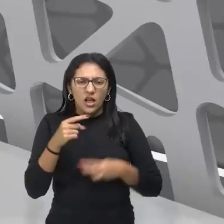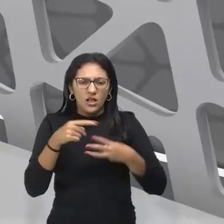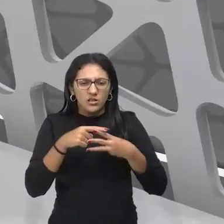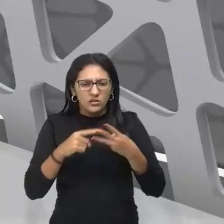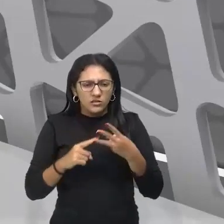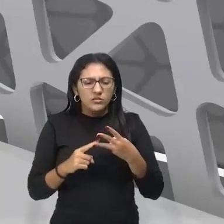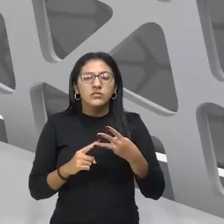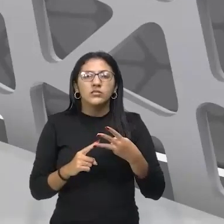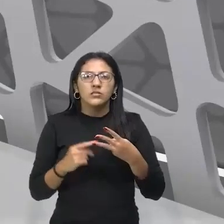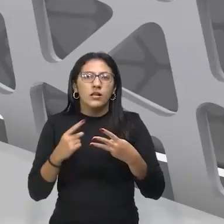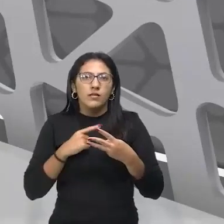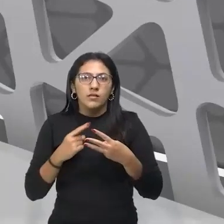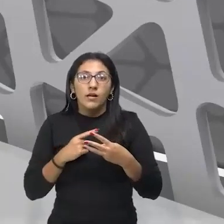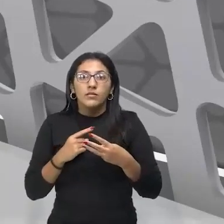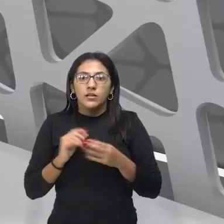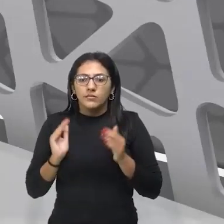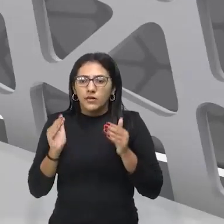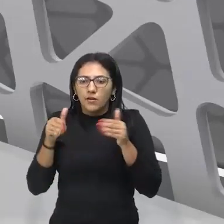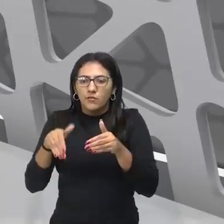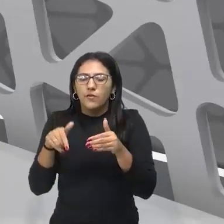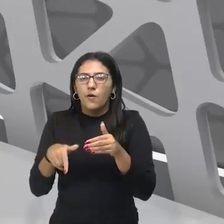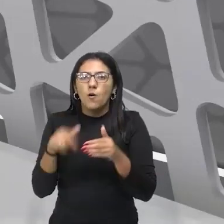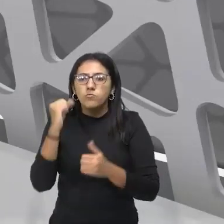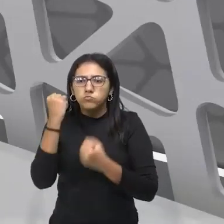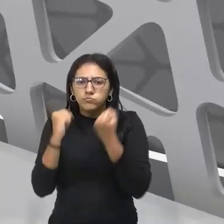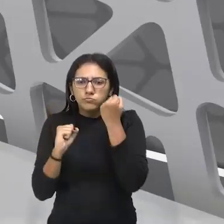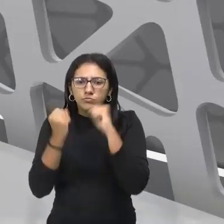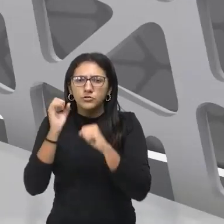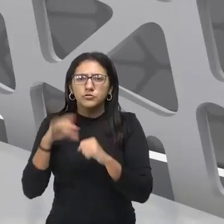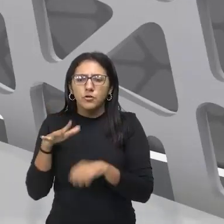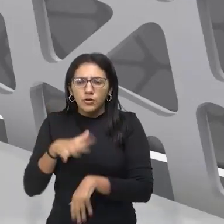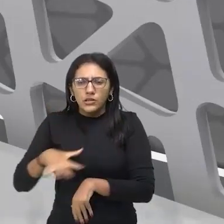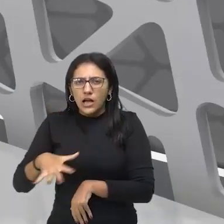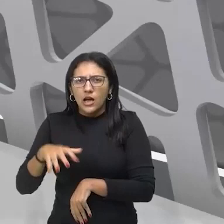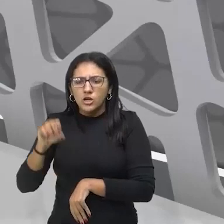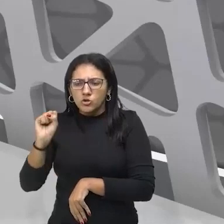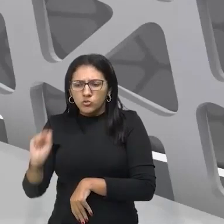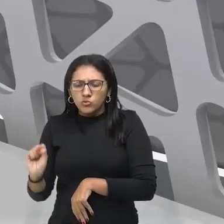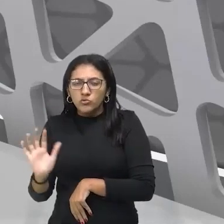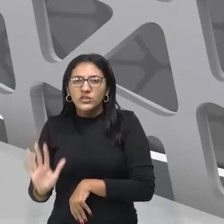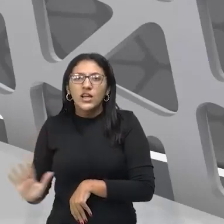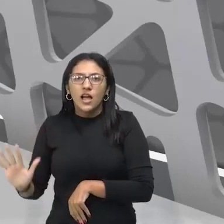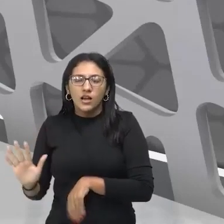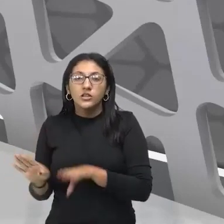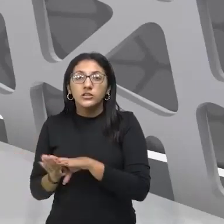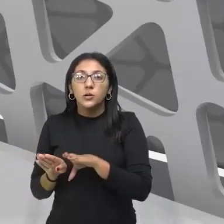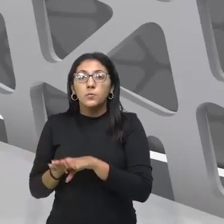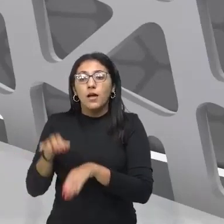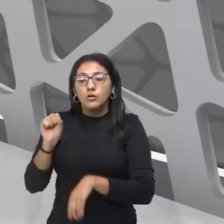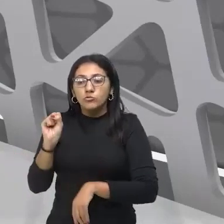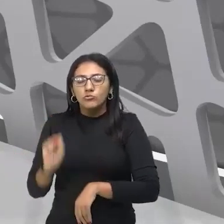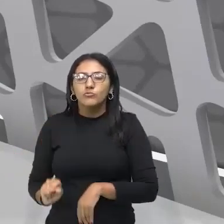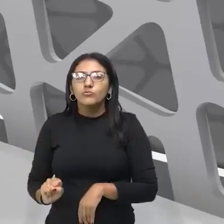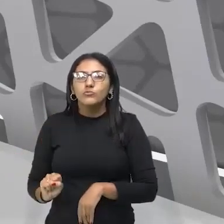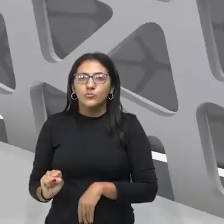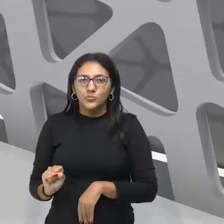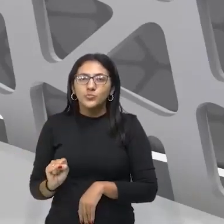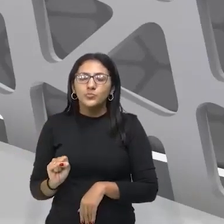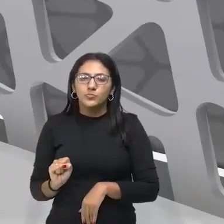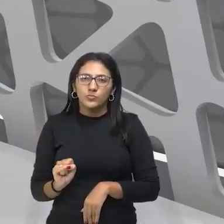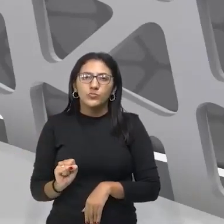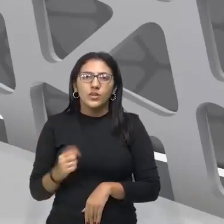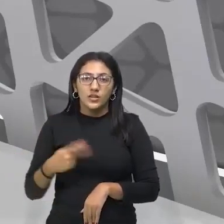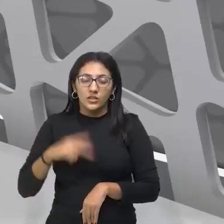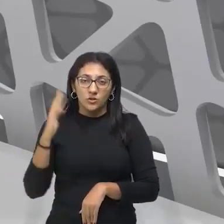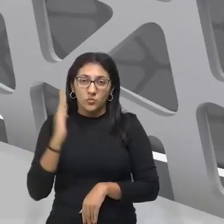Kubitschek, Vargas e até durante o governo militar, nós tivemos aí a concentração de fábricas no Sudeste e no